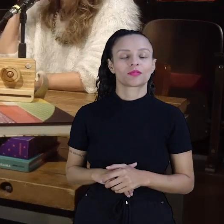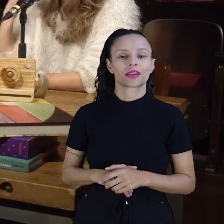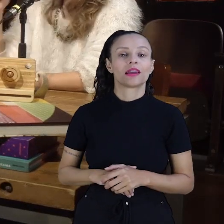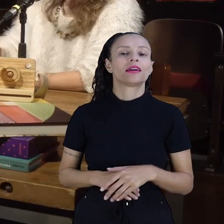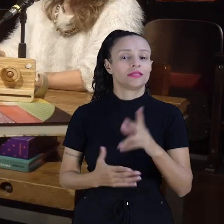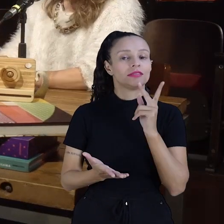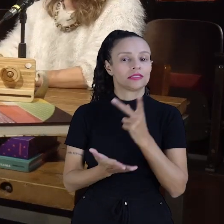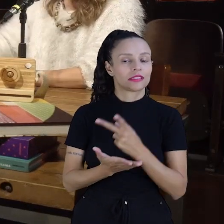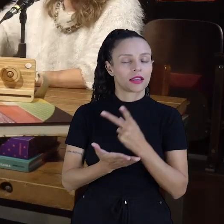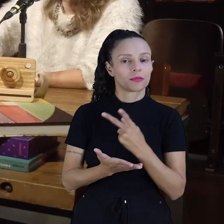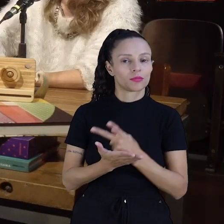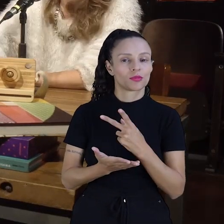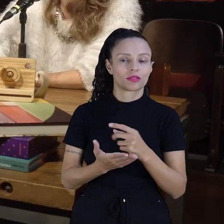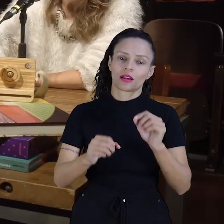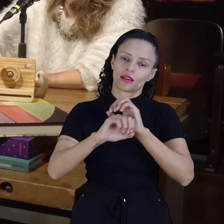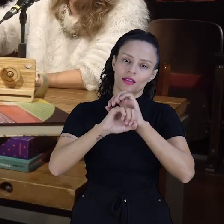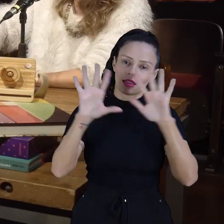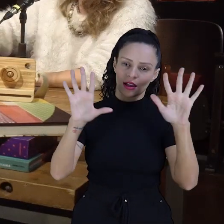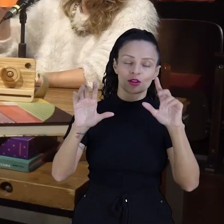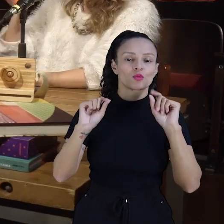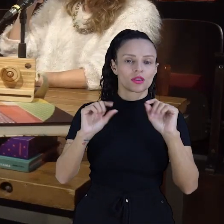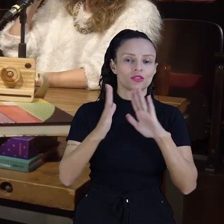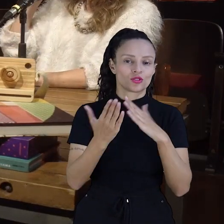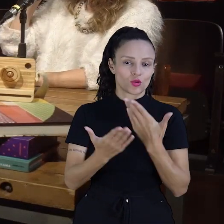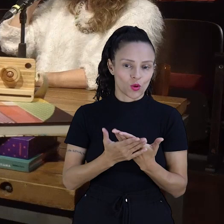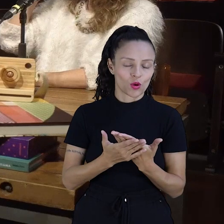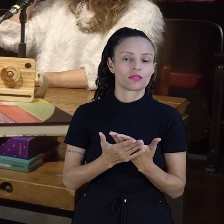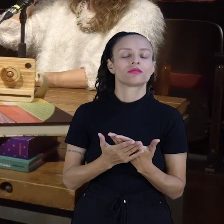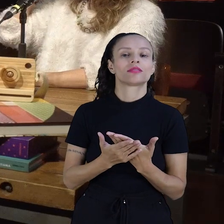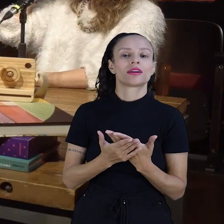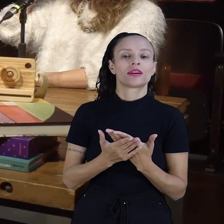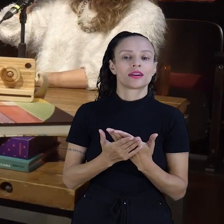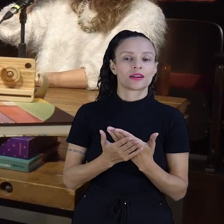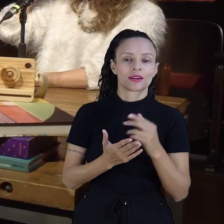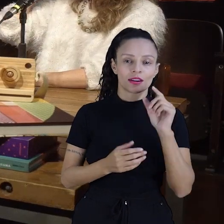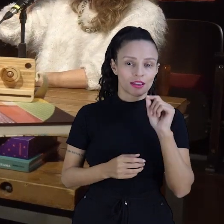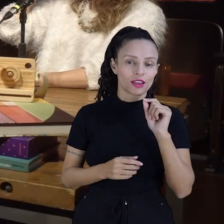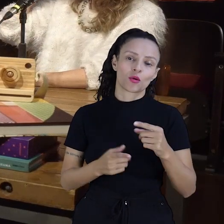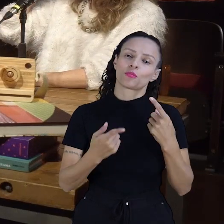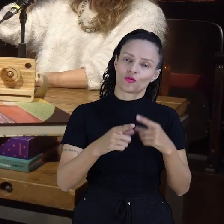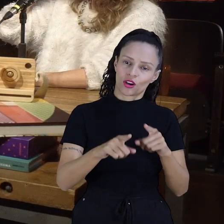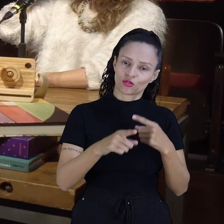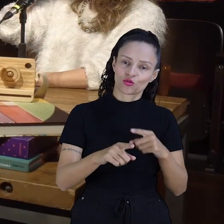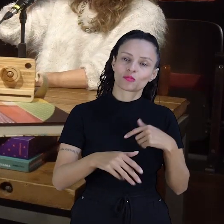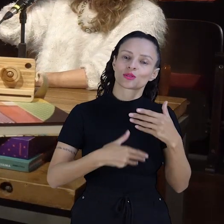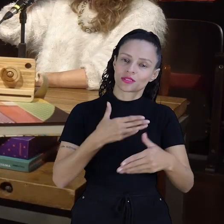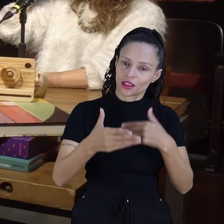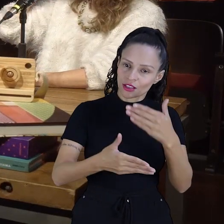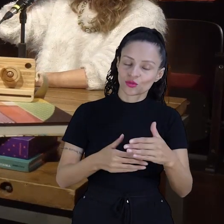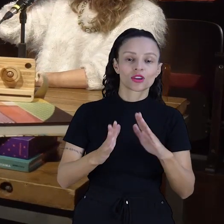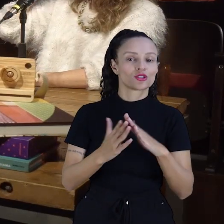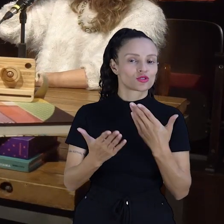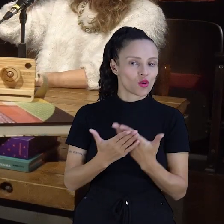Eu sempre já deixo meio claro dentro da escola que eu sou um provocador dos